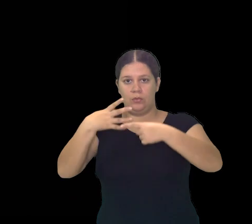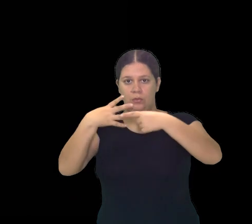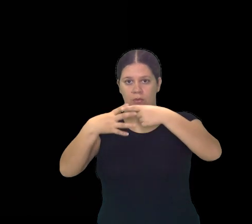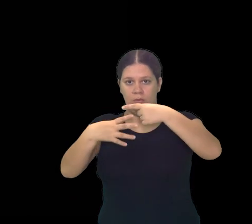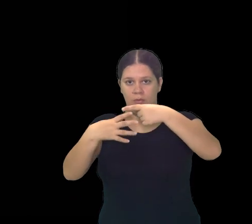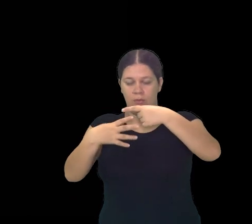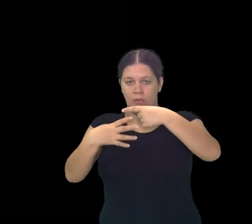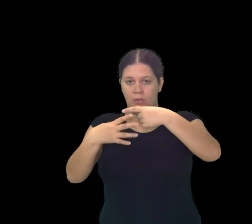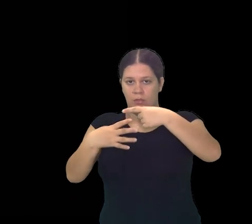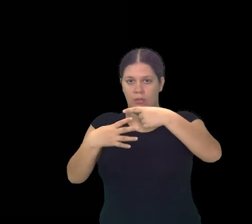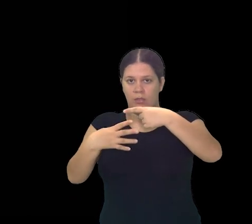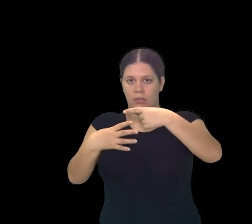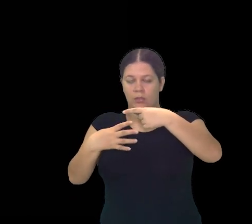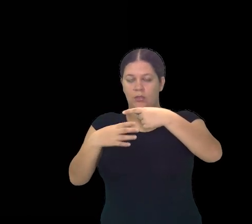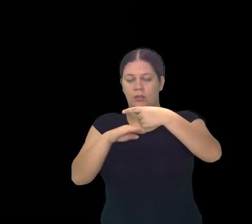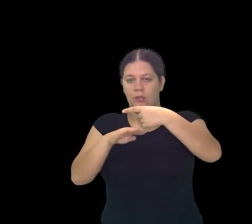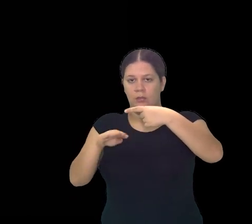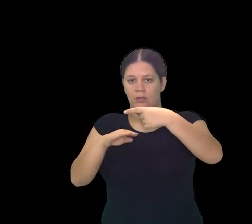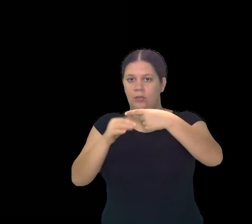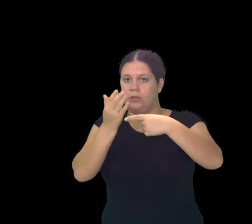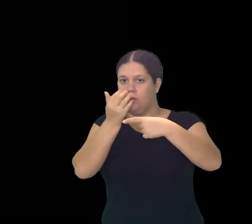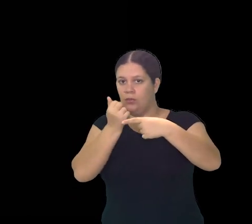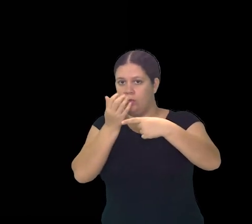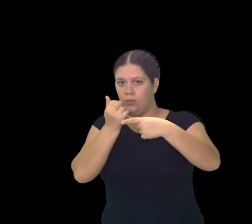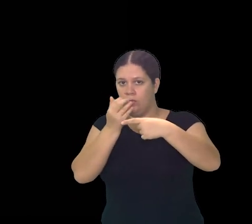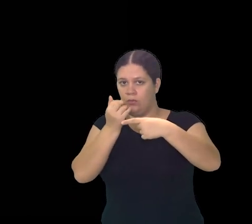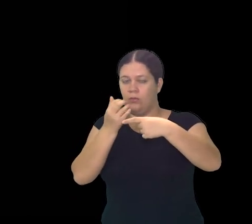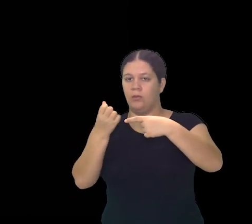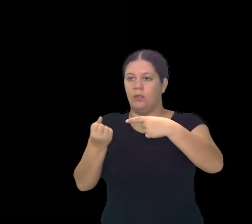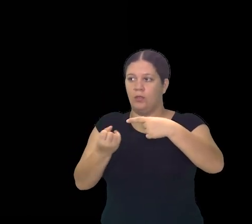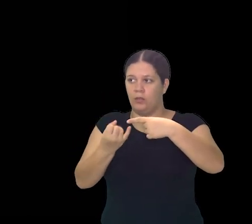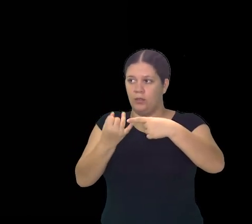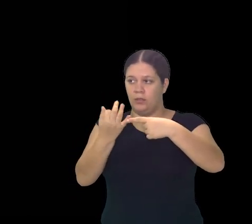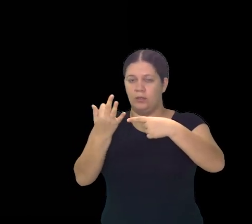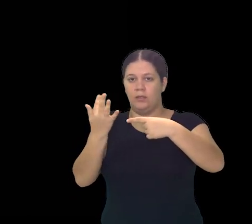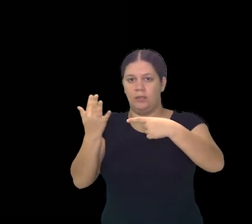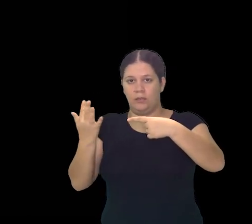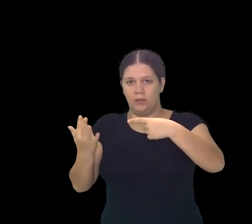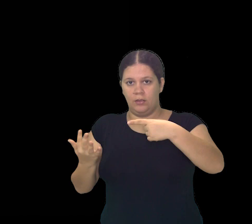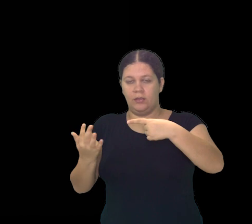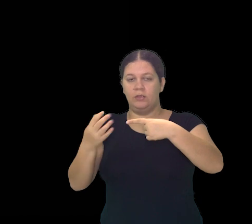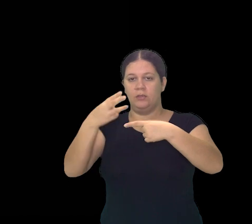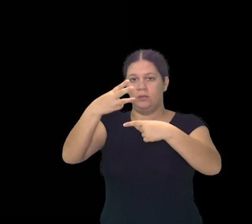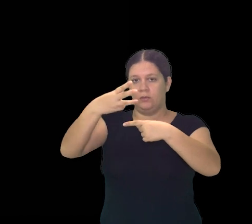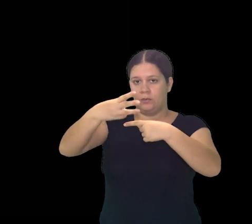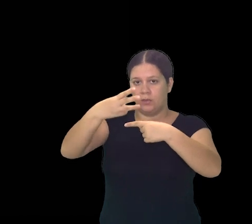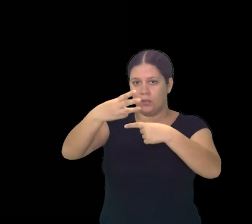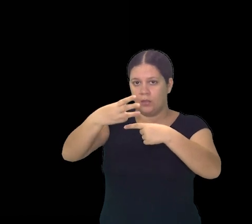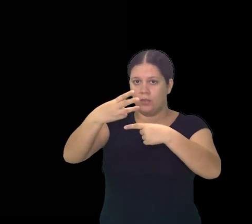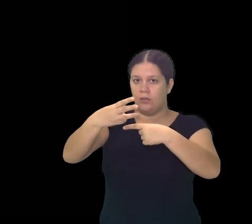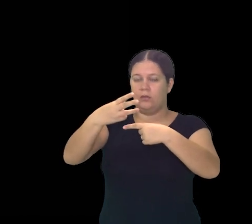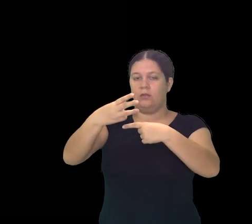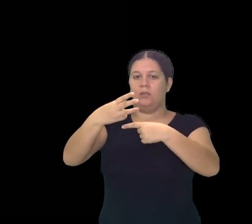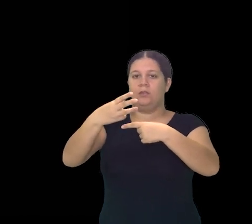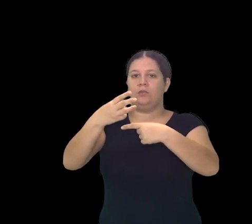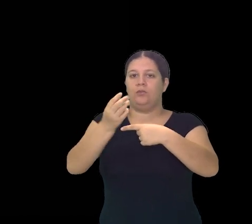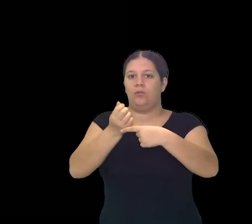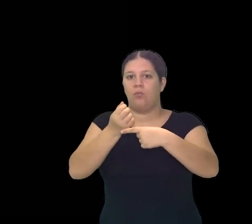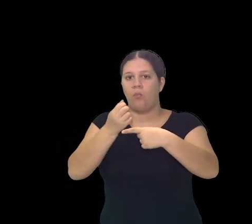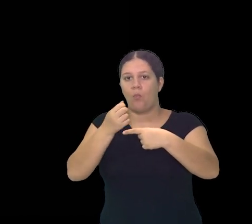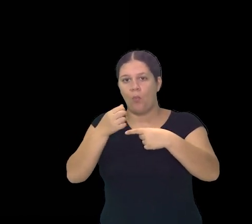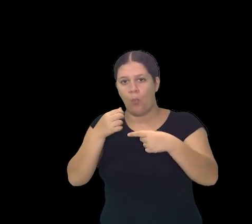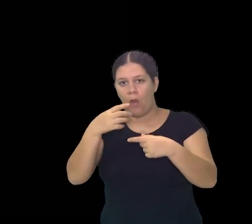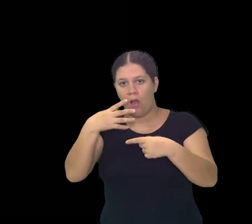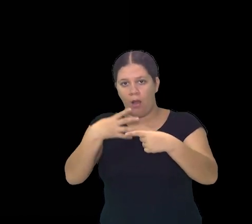O 4 é o denominador. Comeriam essa quantidade de torta. Comeriam 3 dos 4